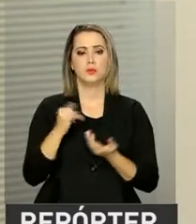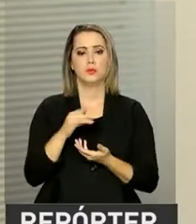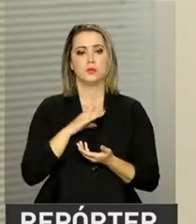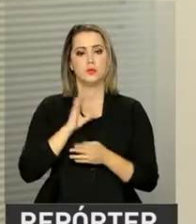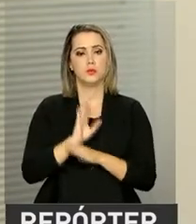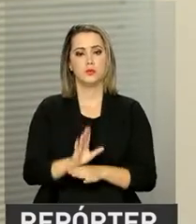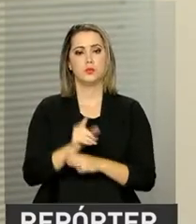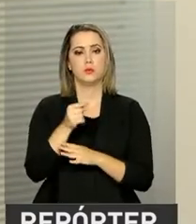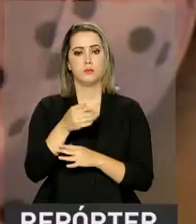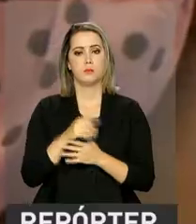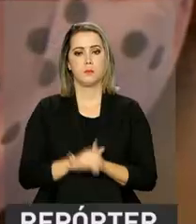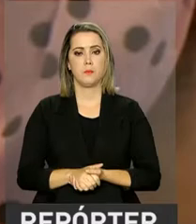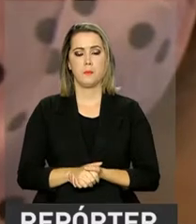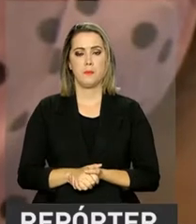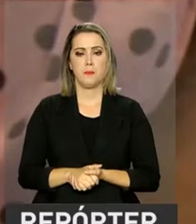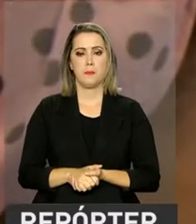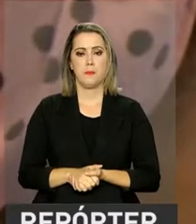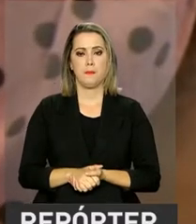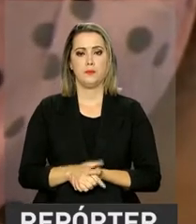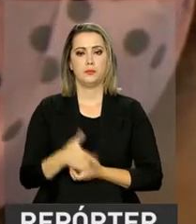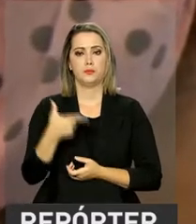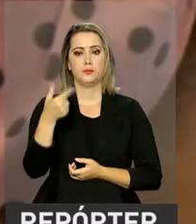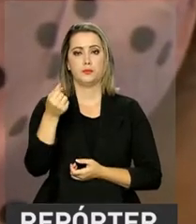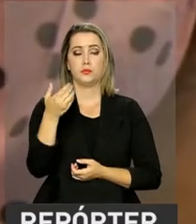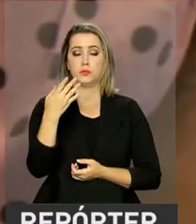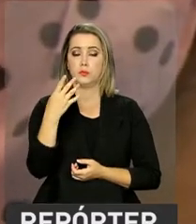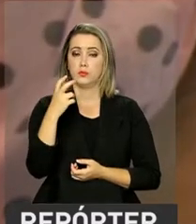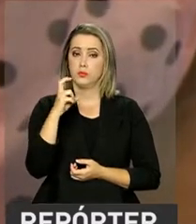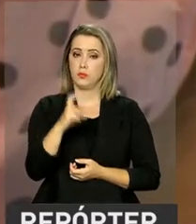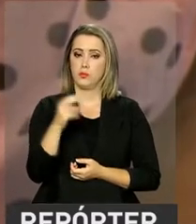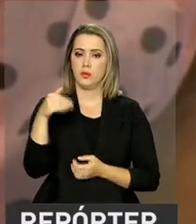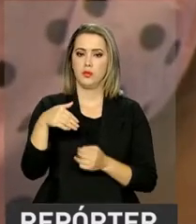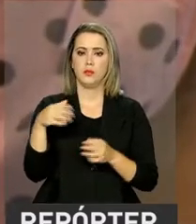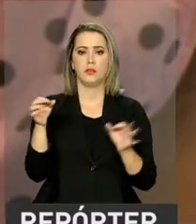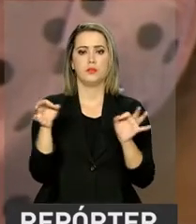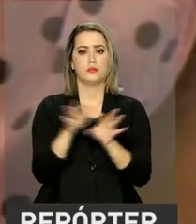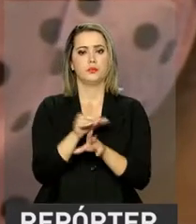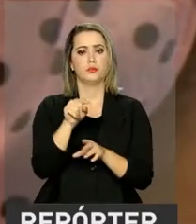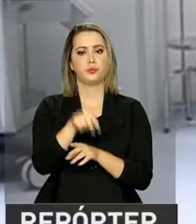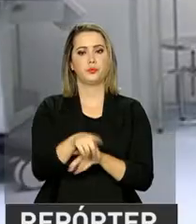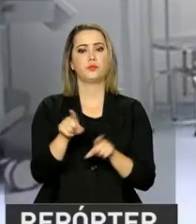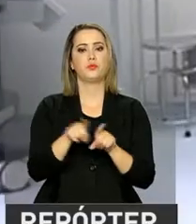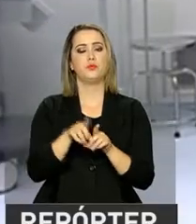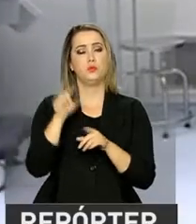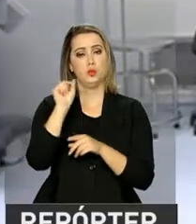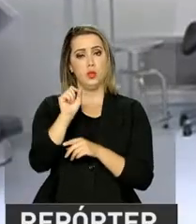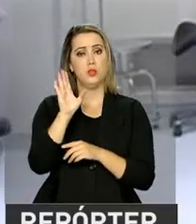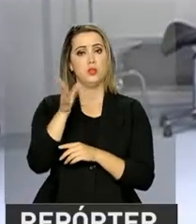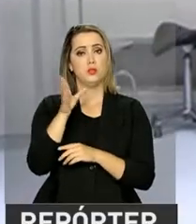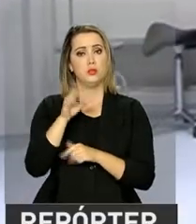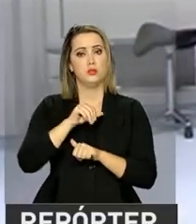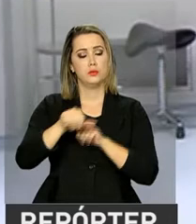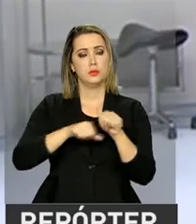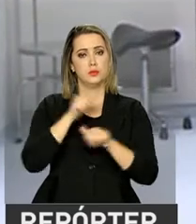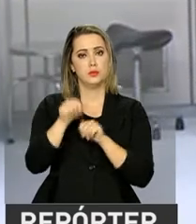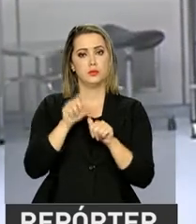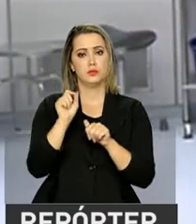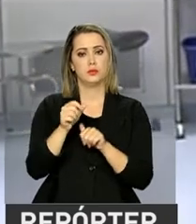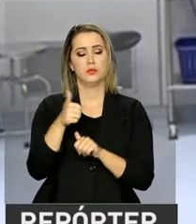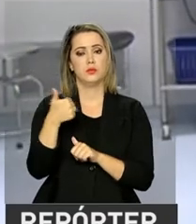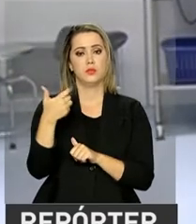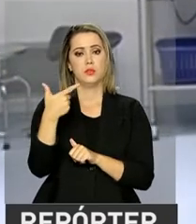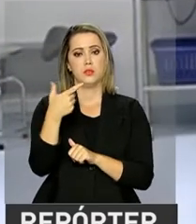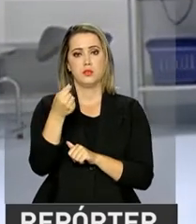não tivéssemos esse apoio. De 2015 até o fim deste ano, graças ao PROAD SUS, o hospital vai reverter cerca de